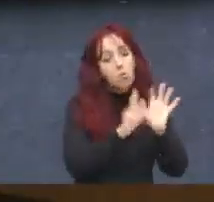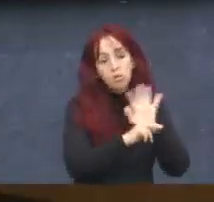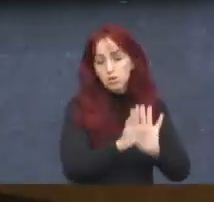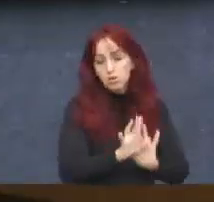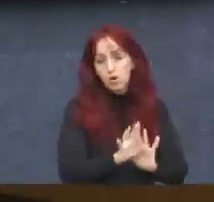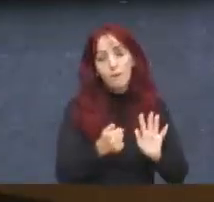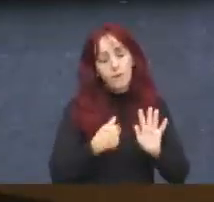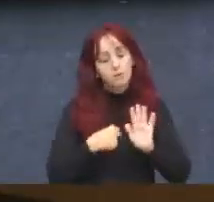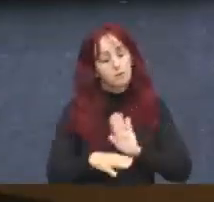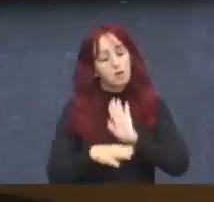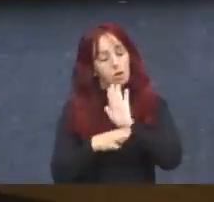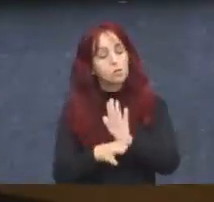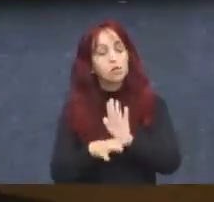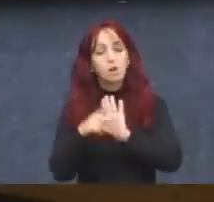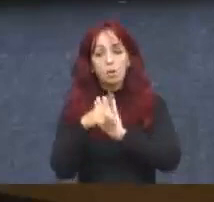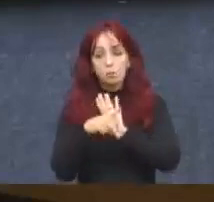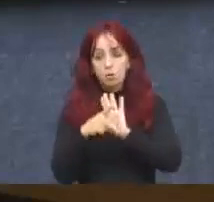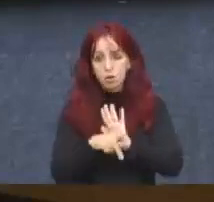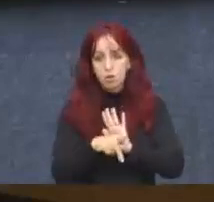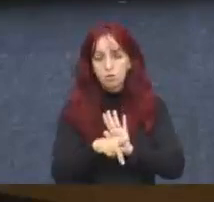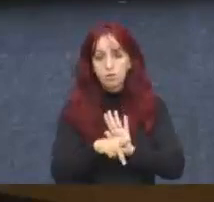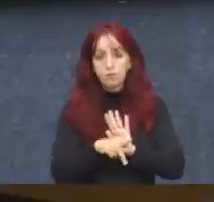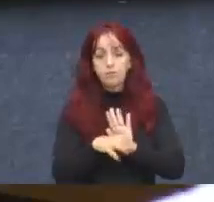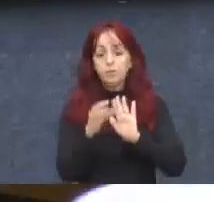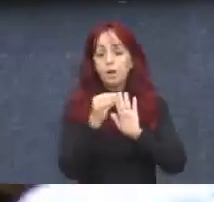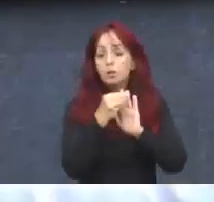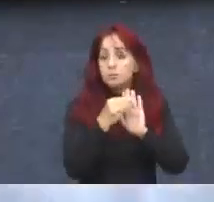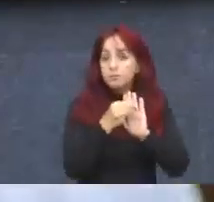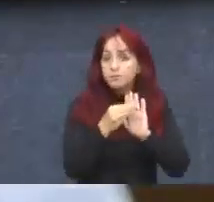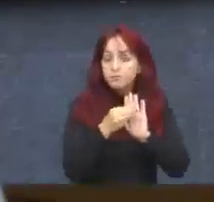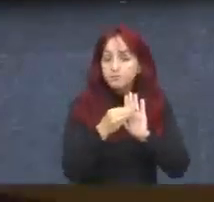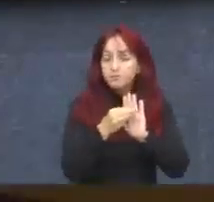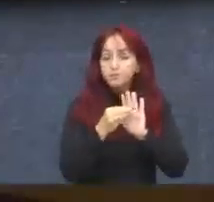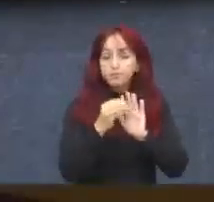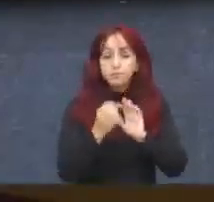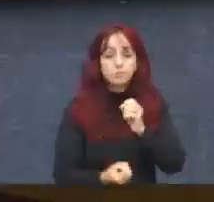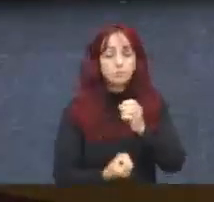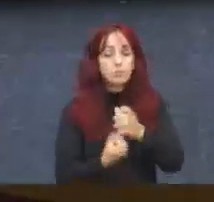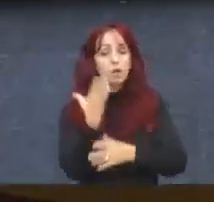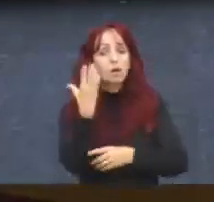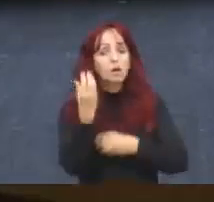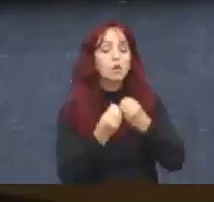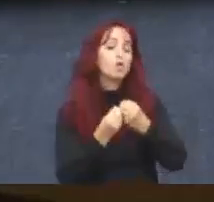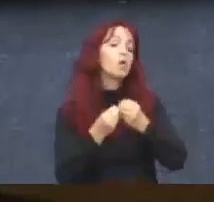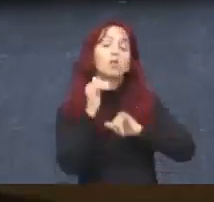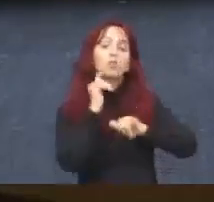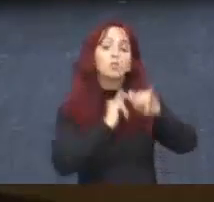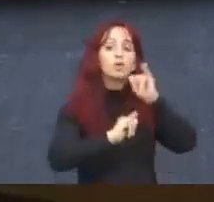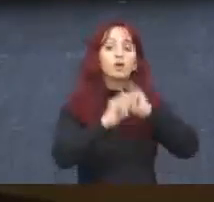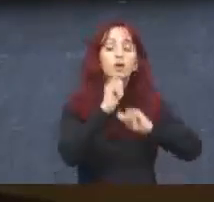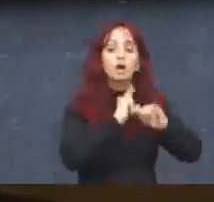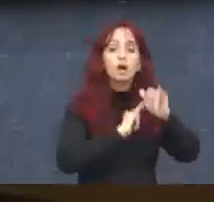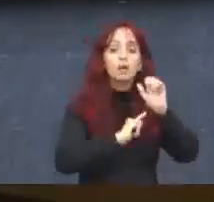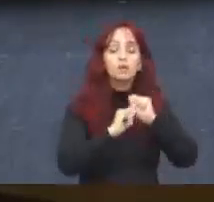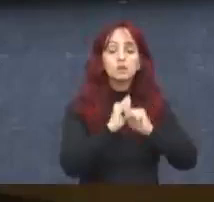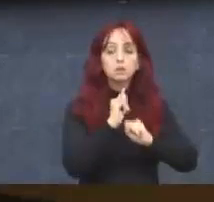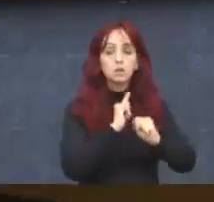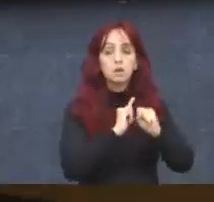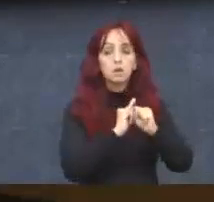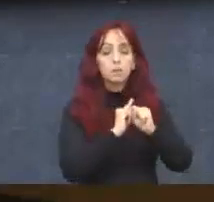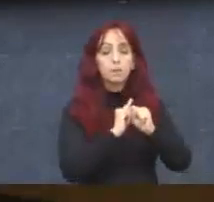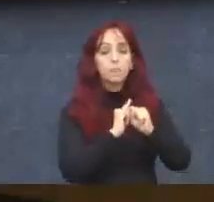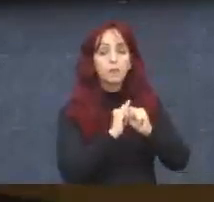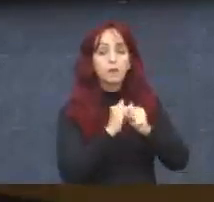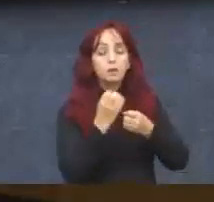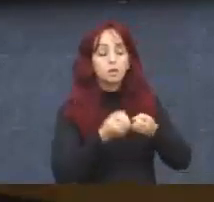Então, esse substitutivo busca criar o programa de combate ao desperdício de alimentos e doação de excedentes de